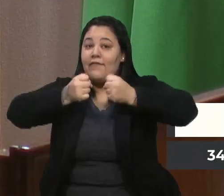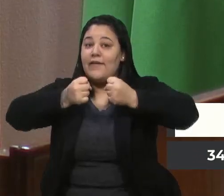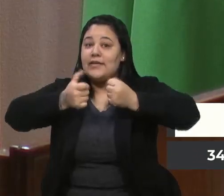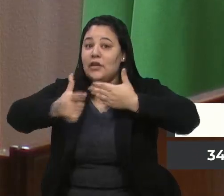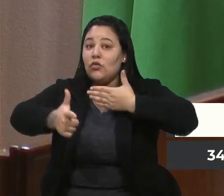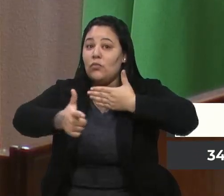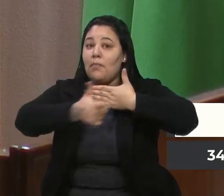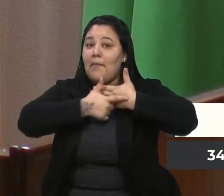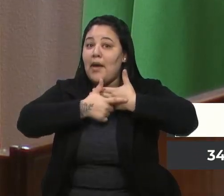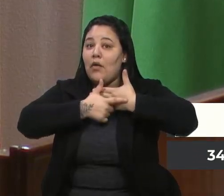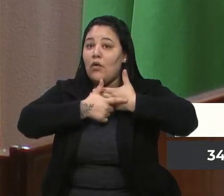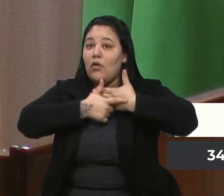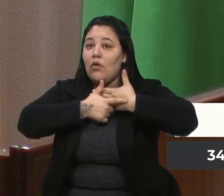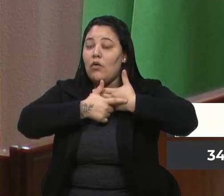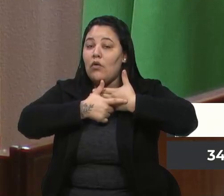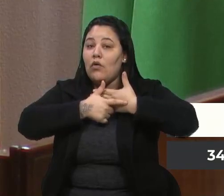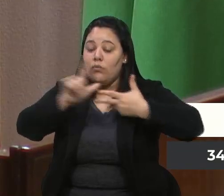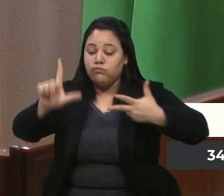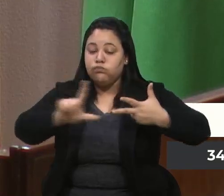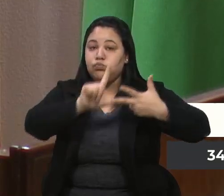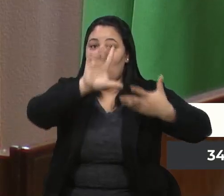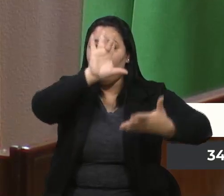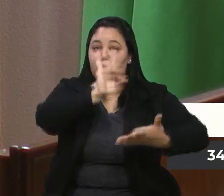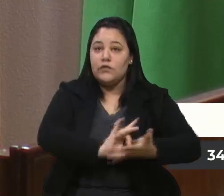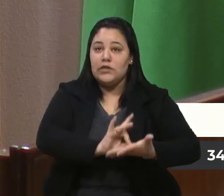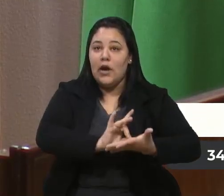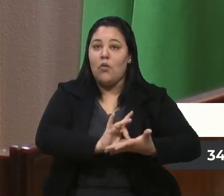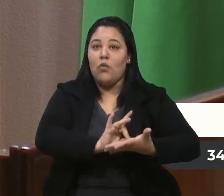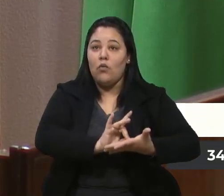papel do legislador, do papel do Congresso em